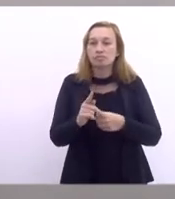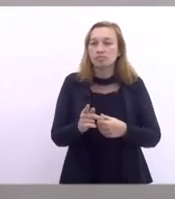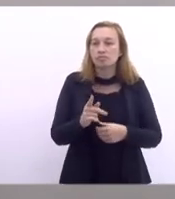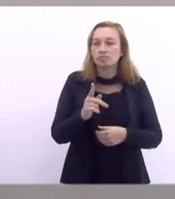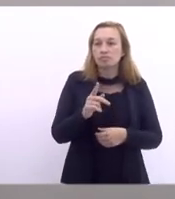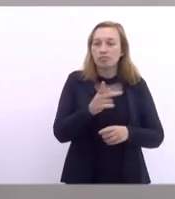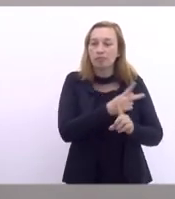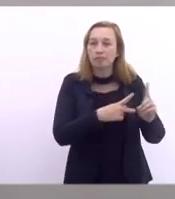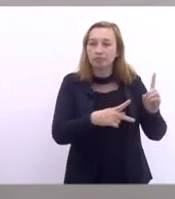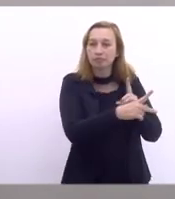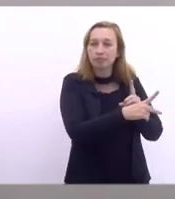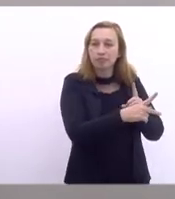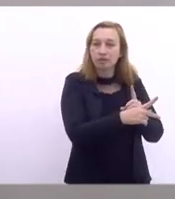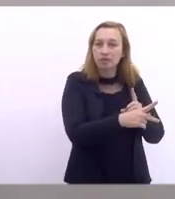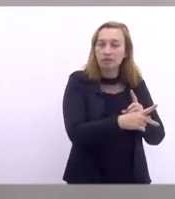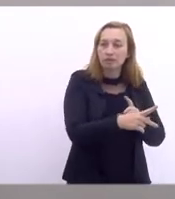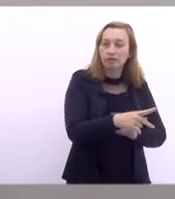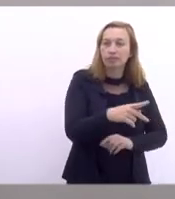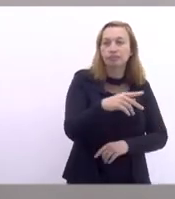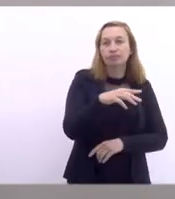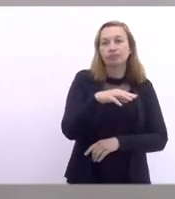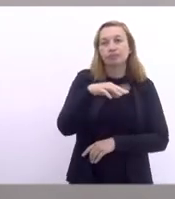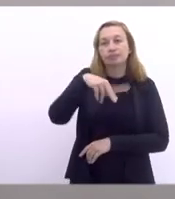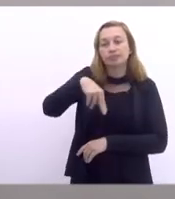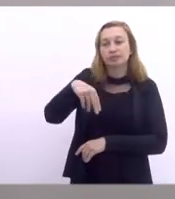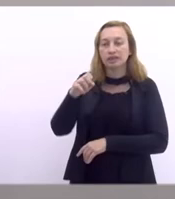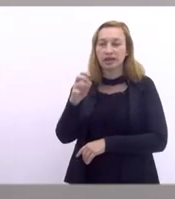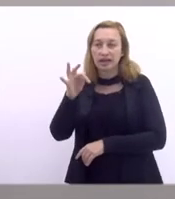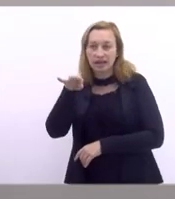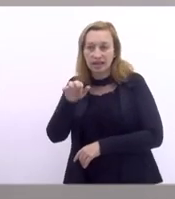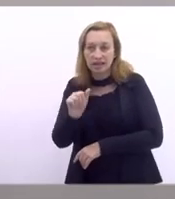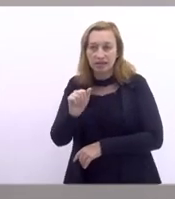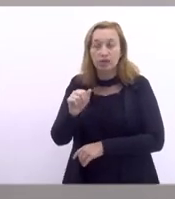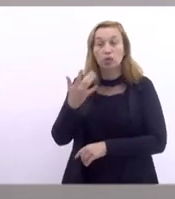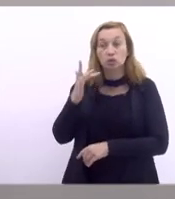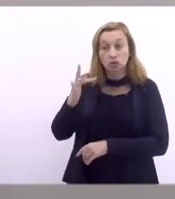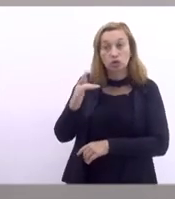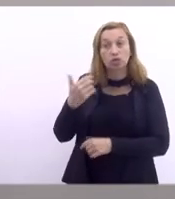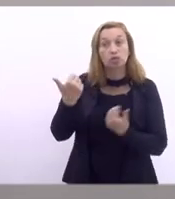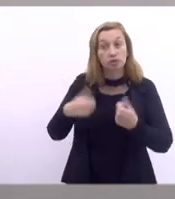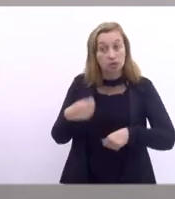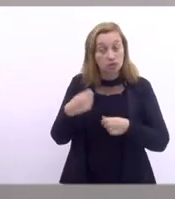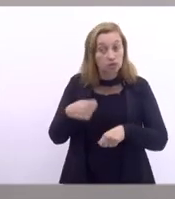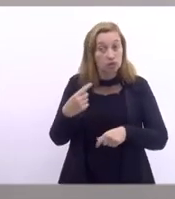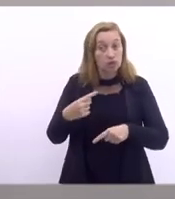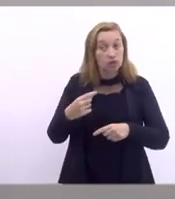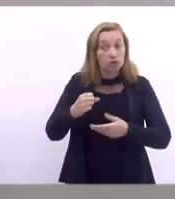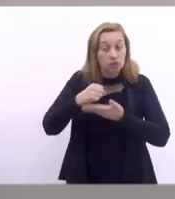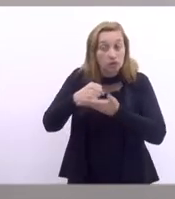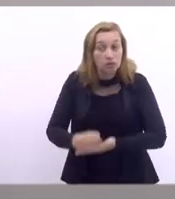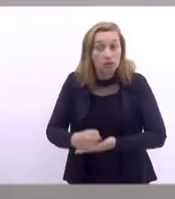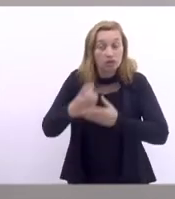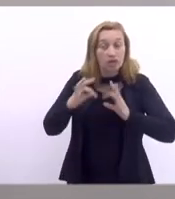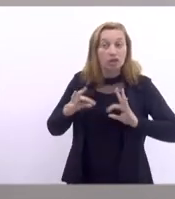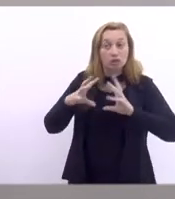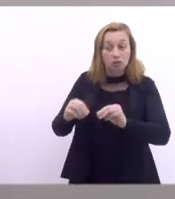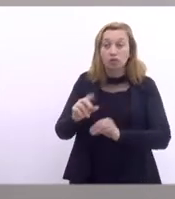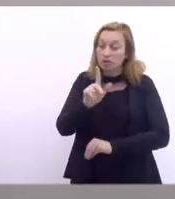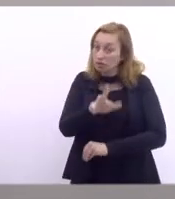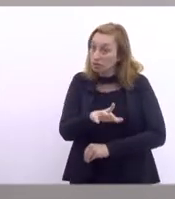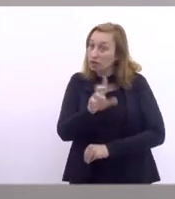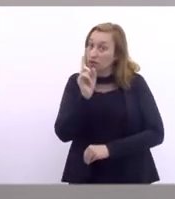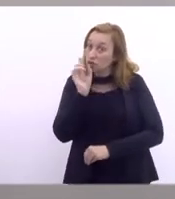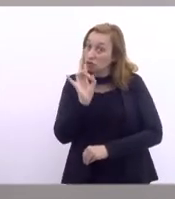rio previdência foi negativa e o tesouro ter que suportar toda a diferença